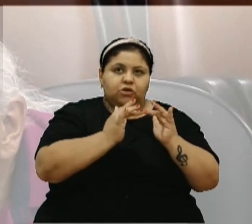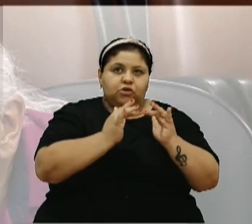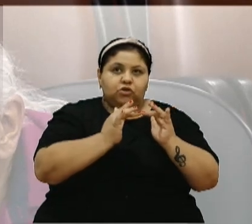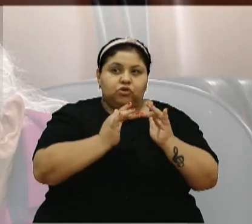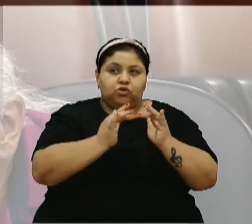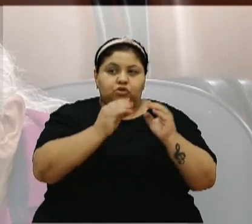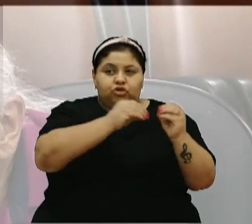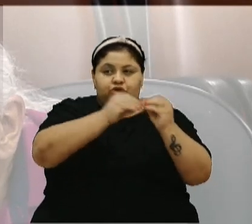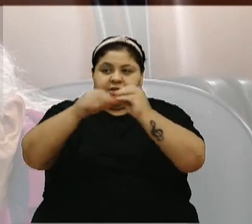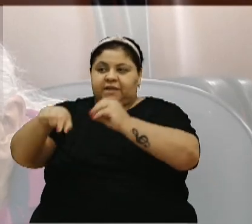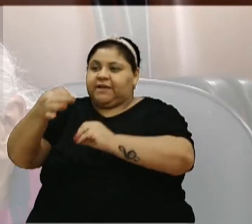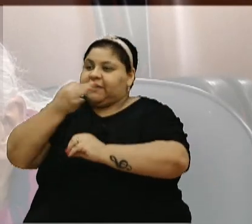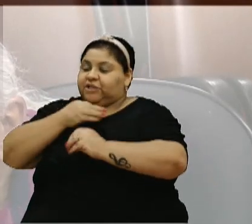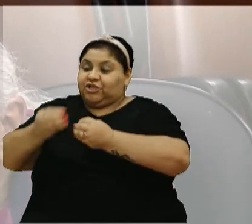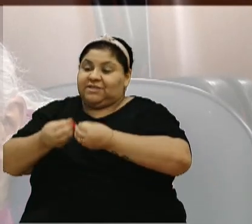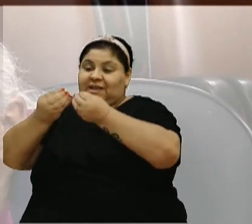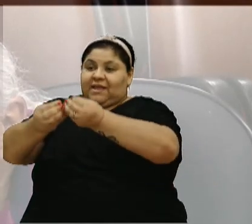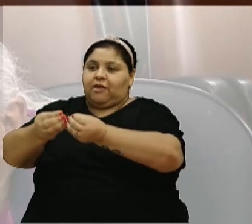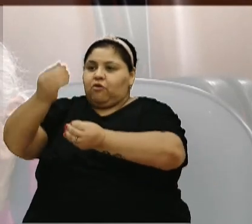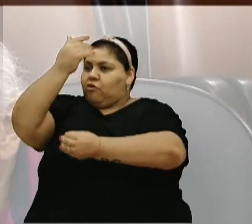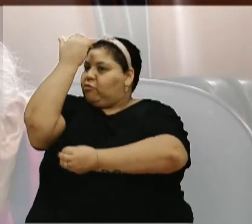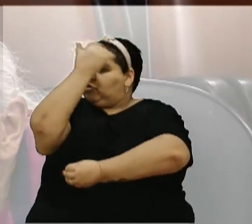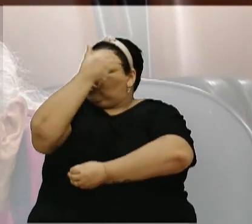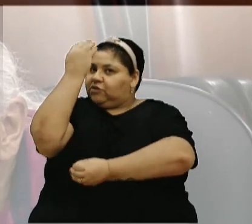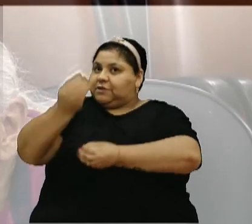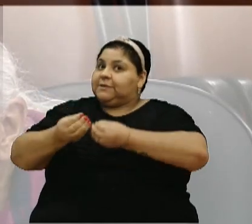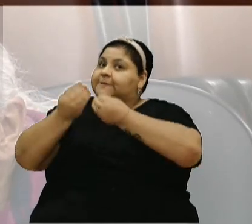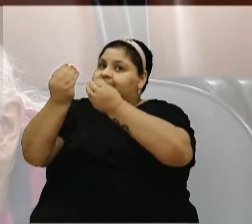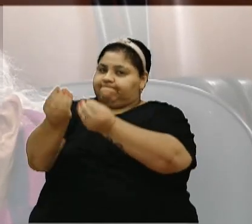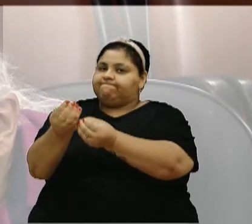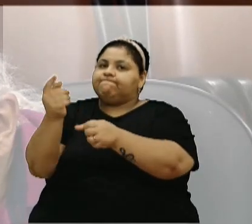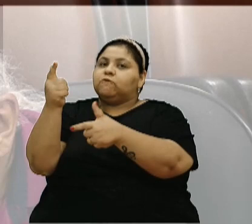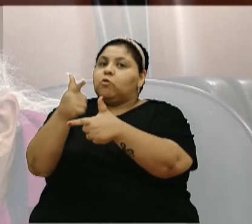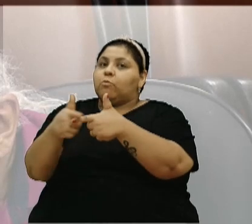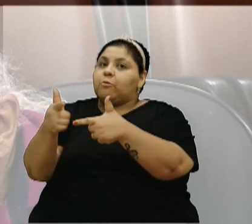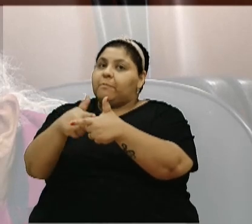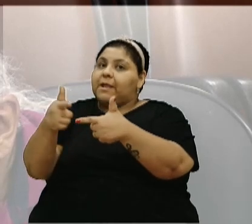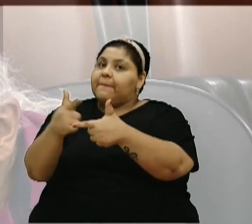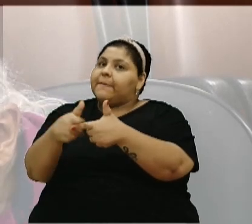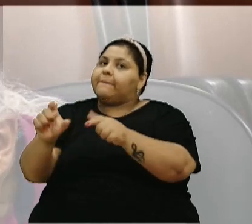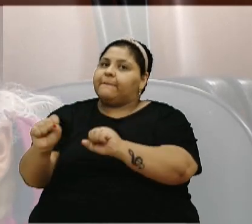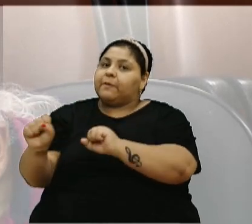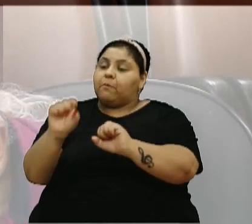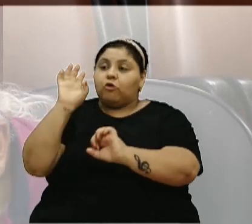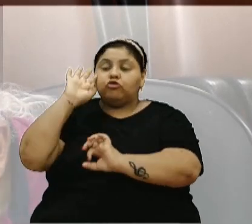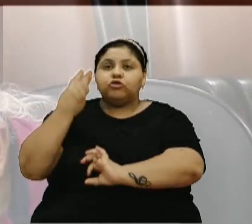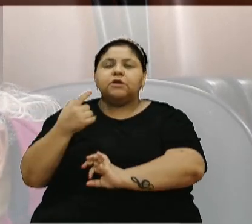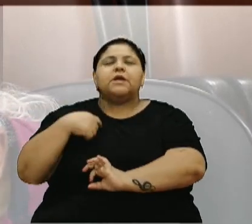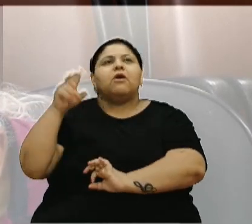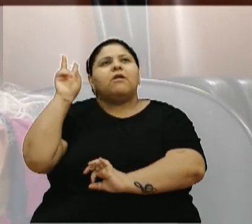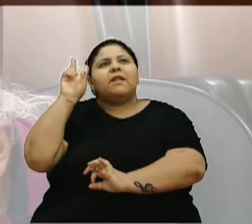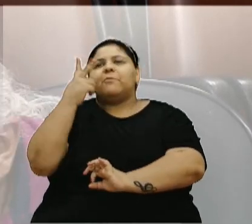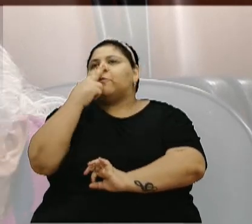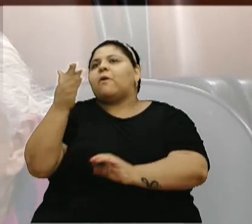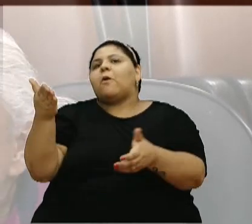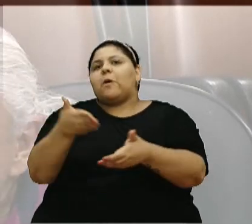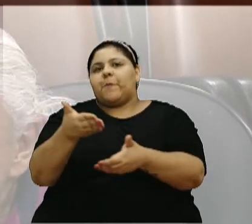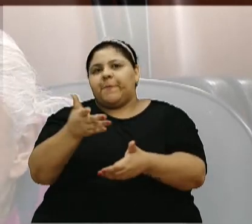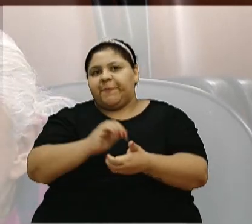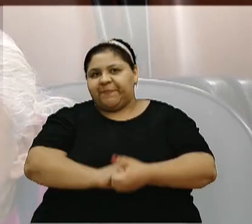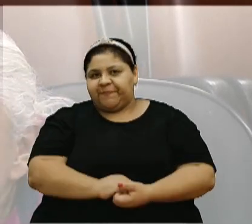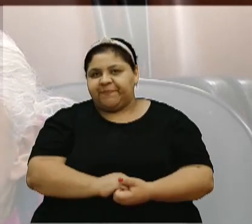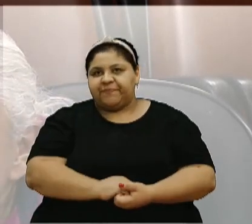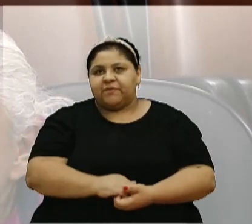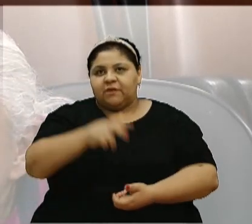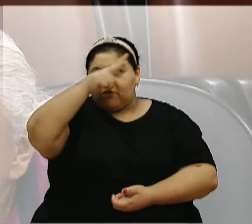Adiló, está nas tuas mãos uma bomba que está explodindo. E eu lembro como se fosse hoje. A partir disso,